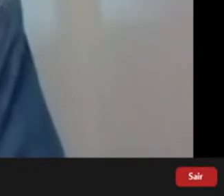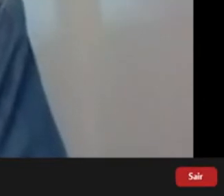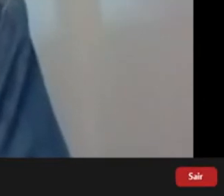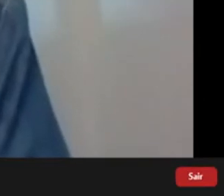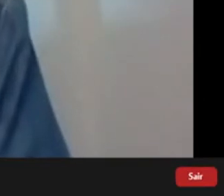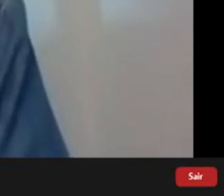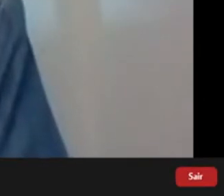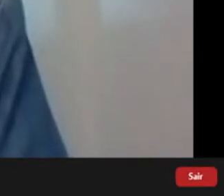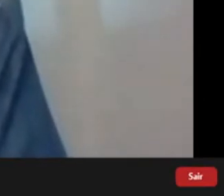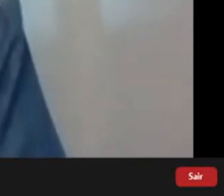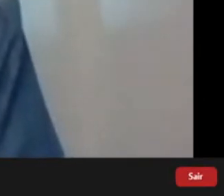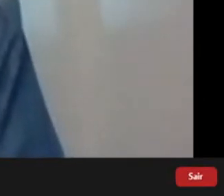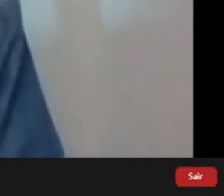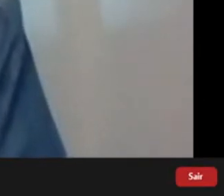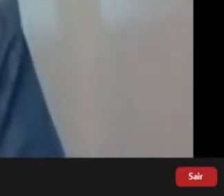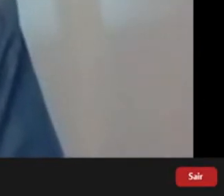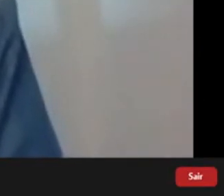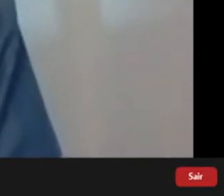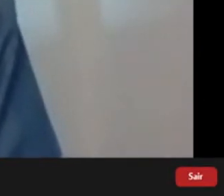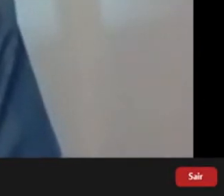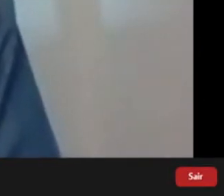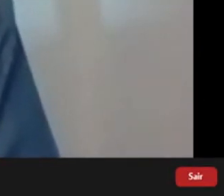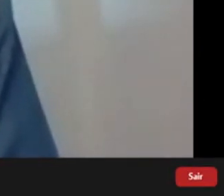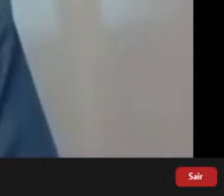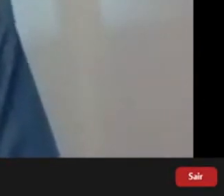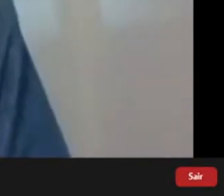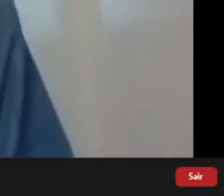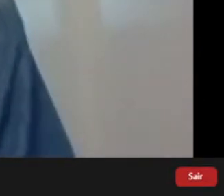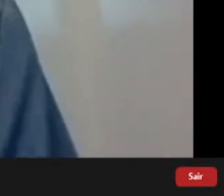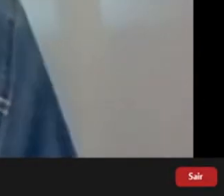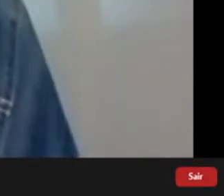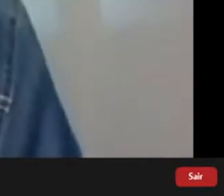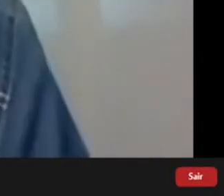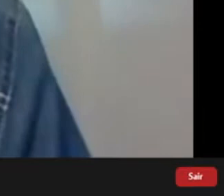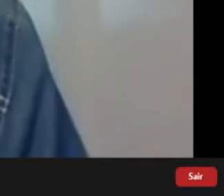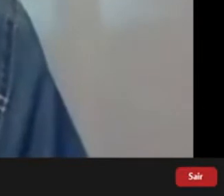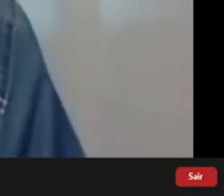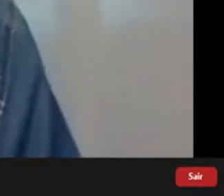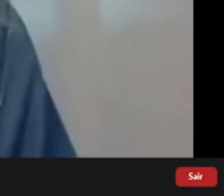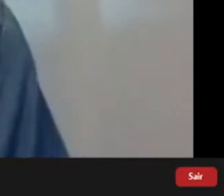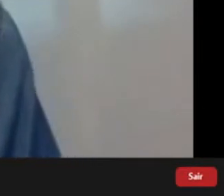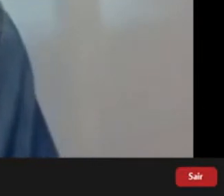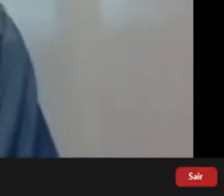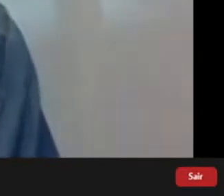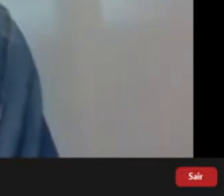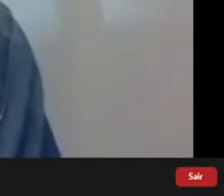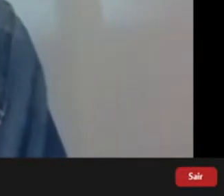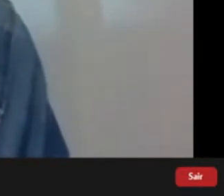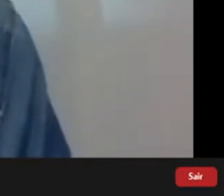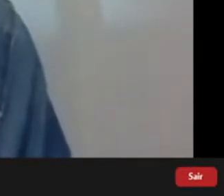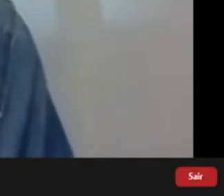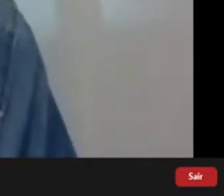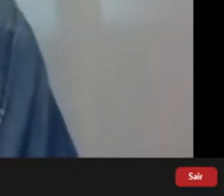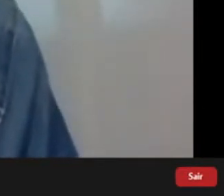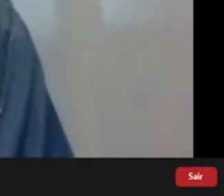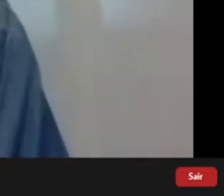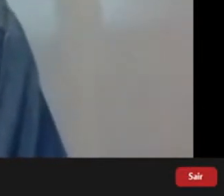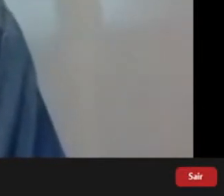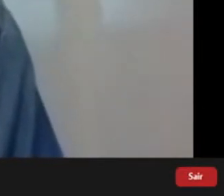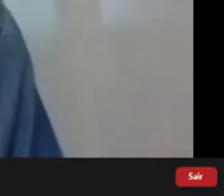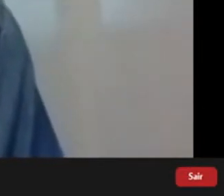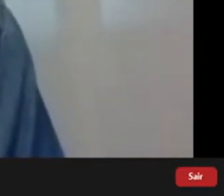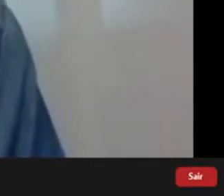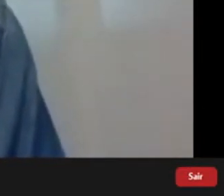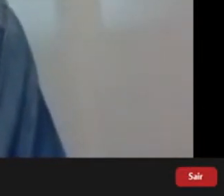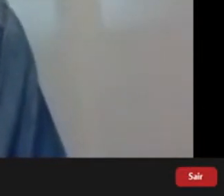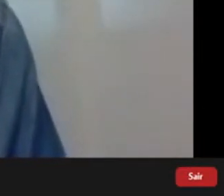caso, uma instituição super importante e relevante do nosso Estado, e vamos à luta aí, combater, né, o preconceito, a discriminação. Se